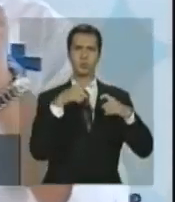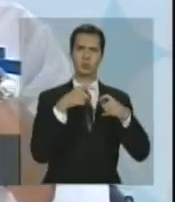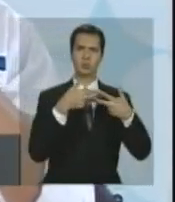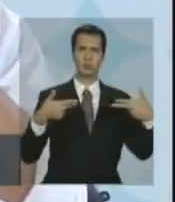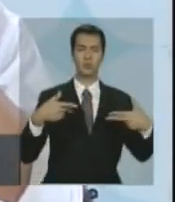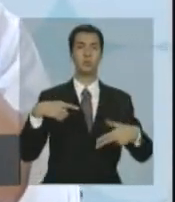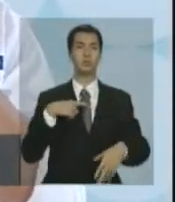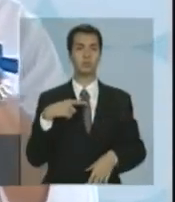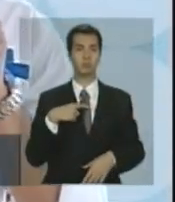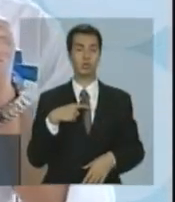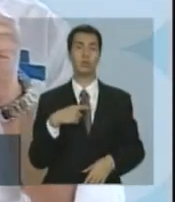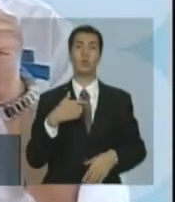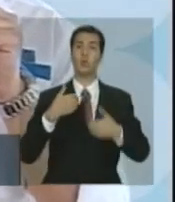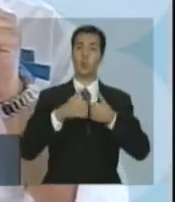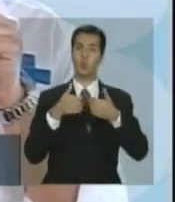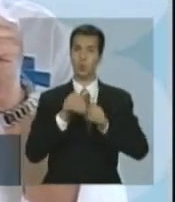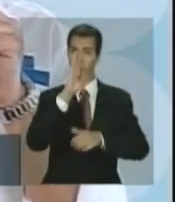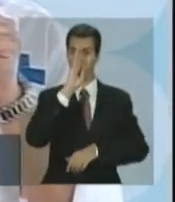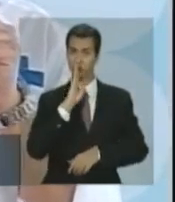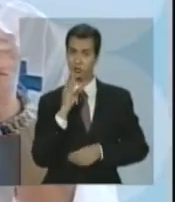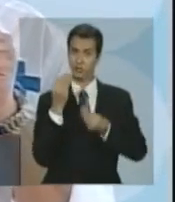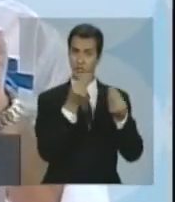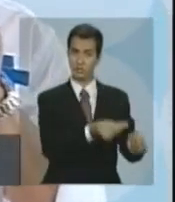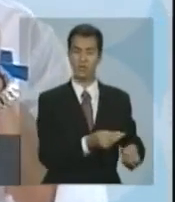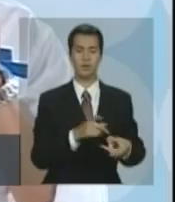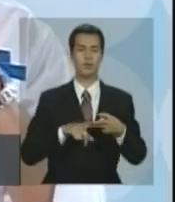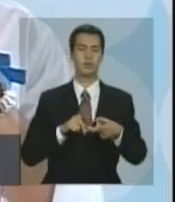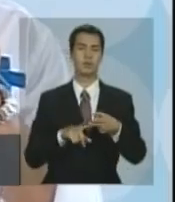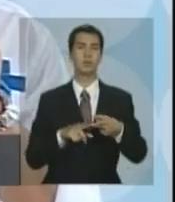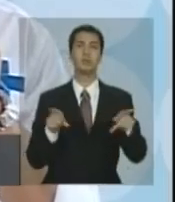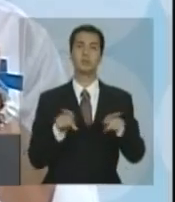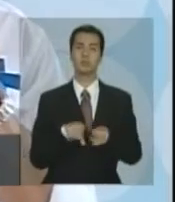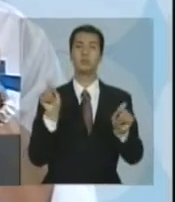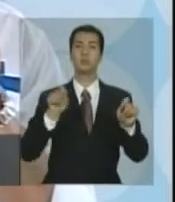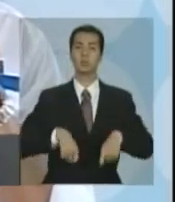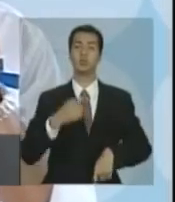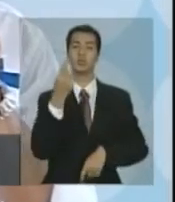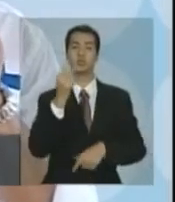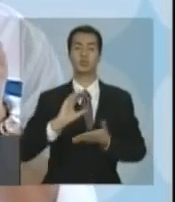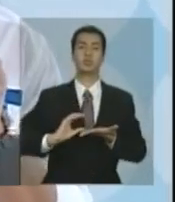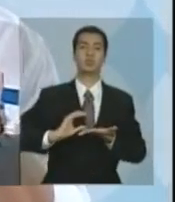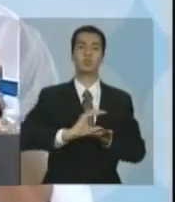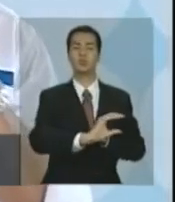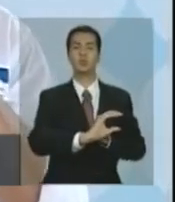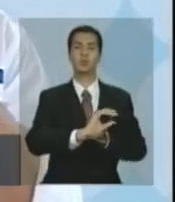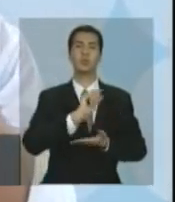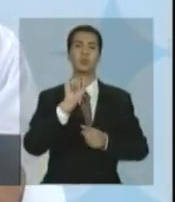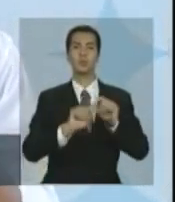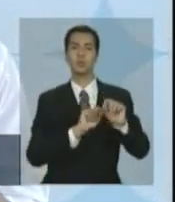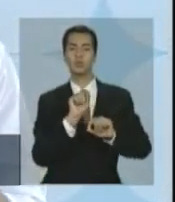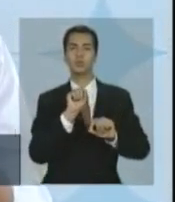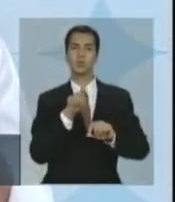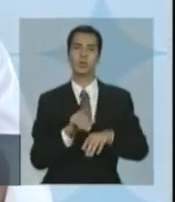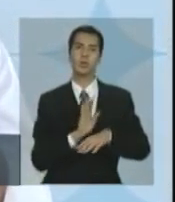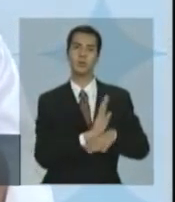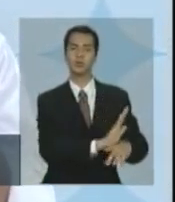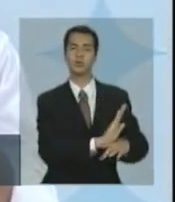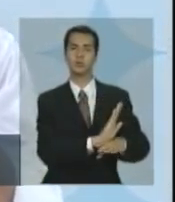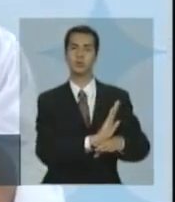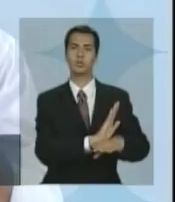município, se ela quiser, ela ganha um recurso para fazer o que nós chamamos de um auxílio ao transporte